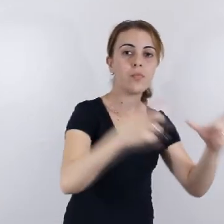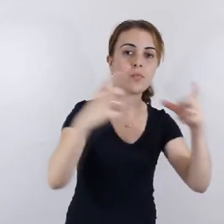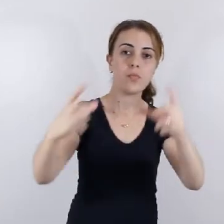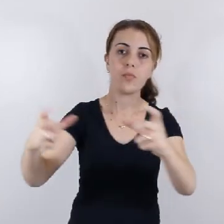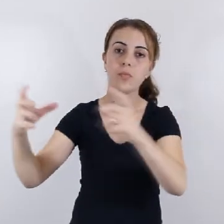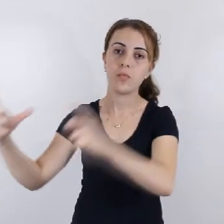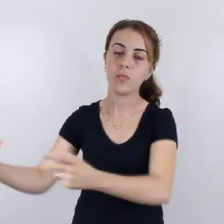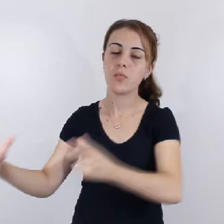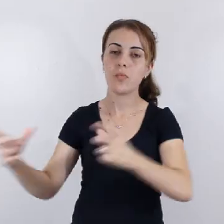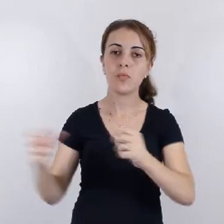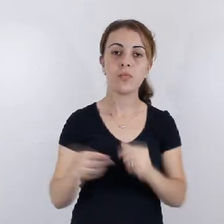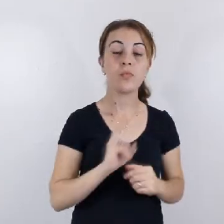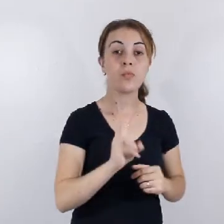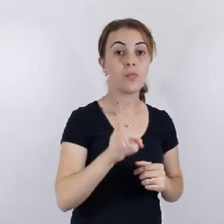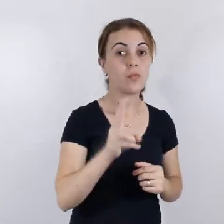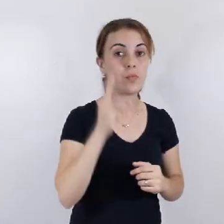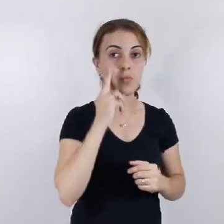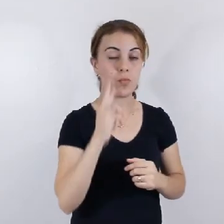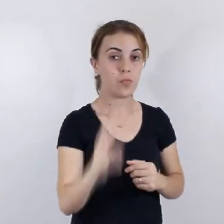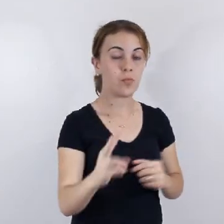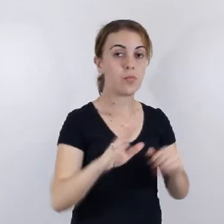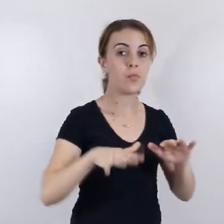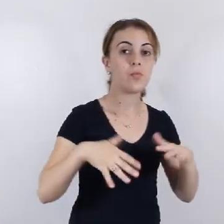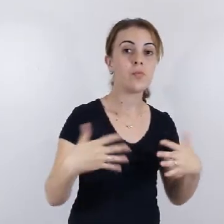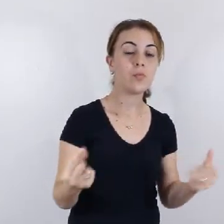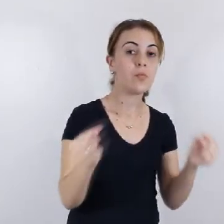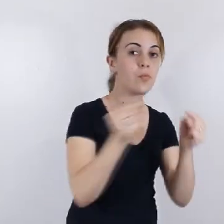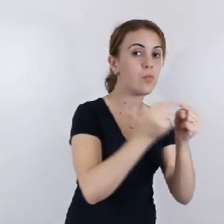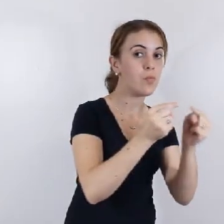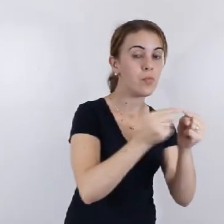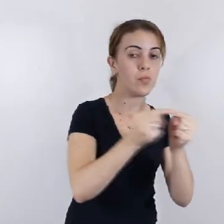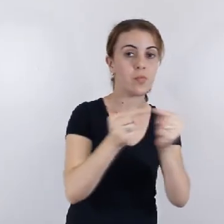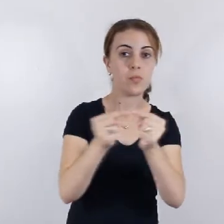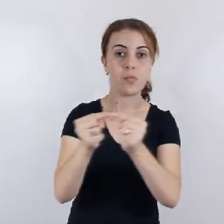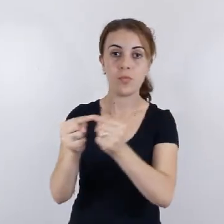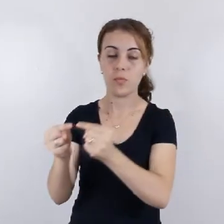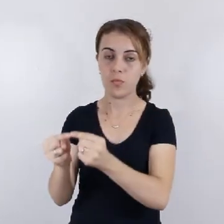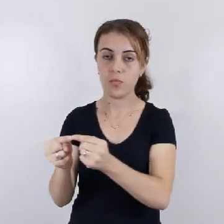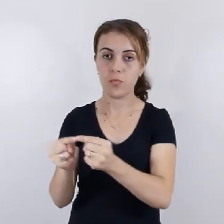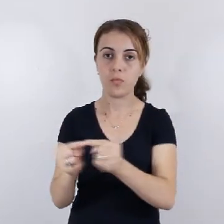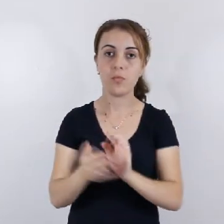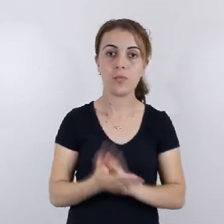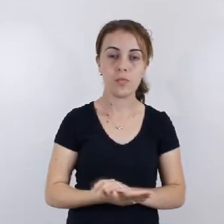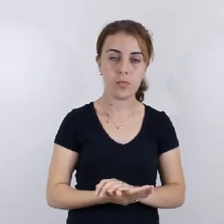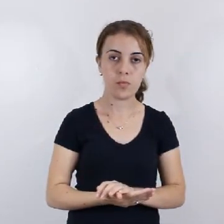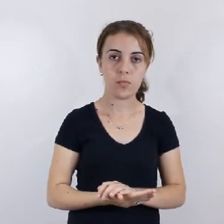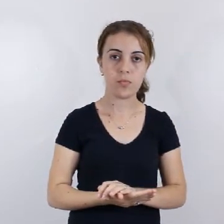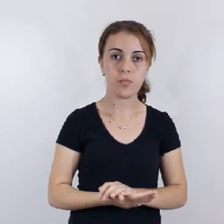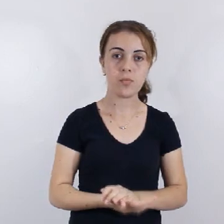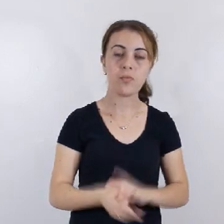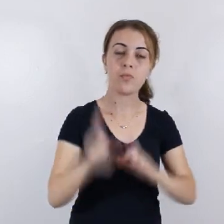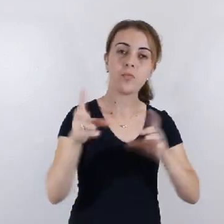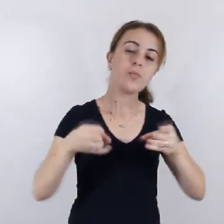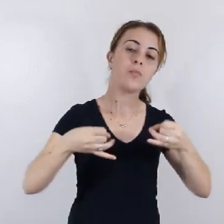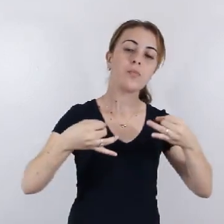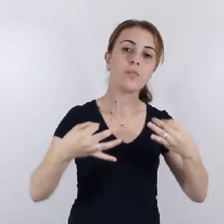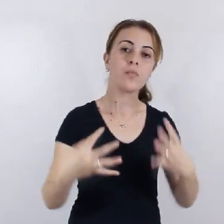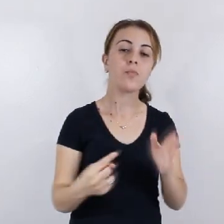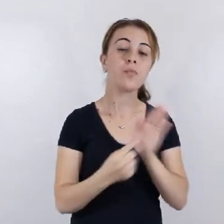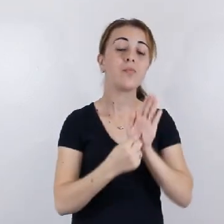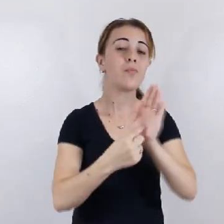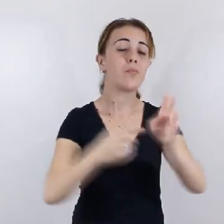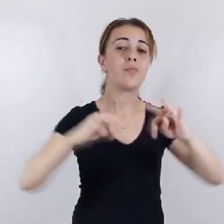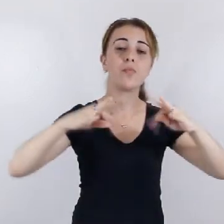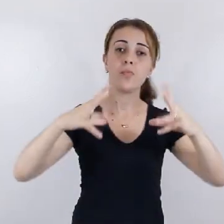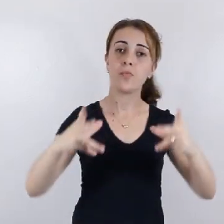são organizados em diferentes conjuntos de acordo com as propriedades que possuem em comum. Isso é muito importante porque